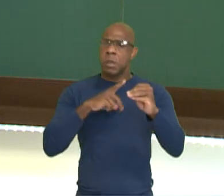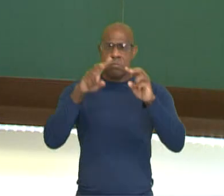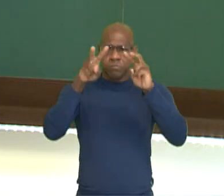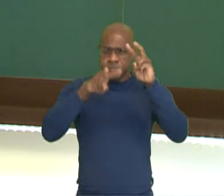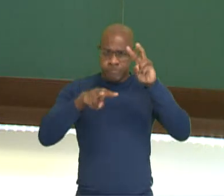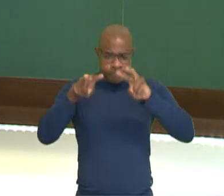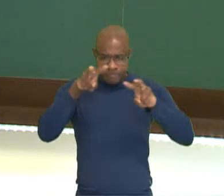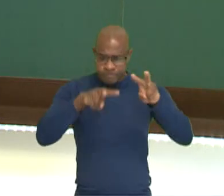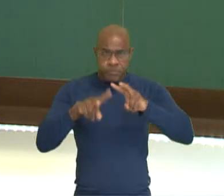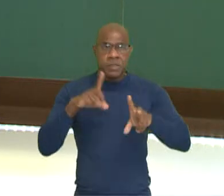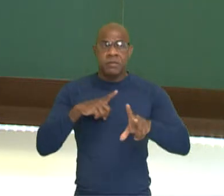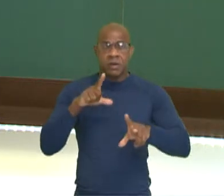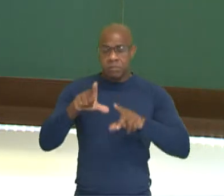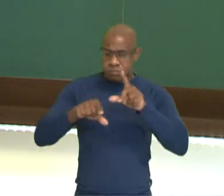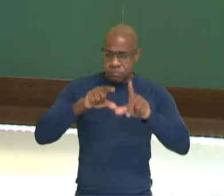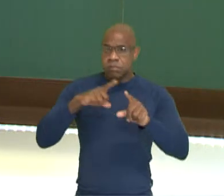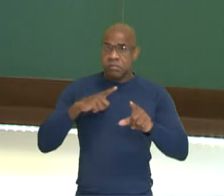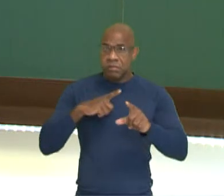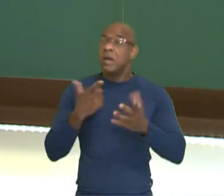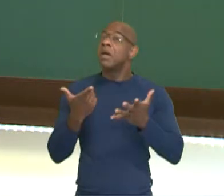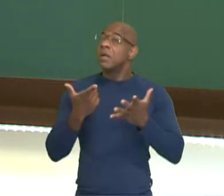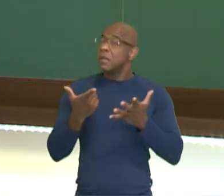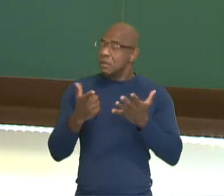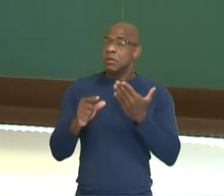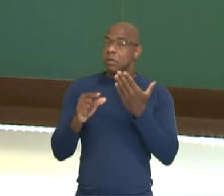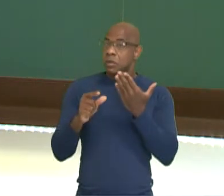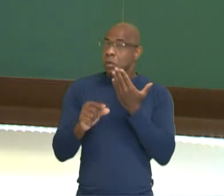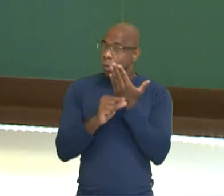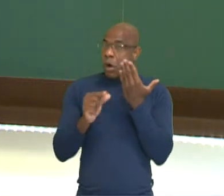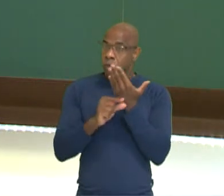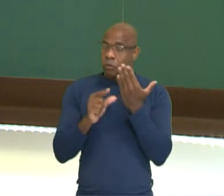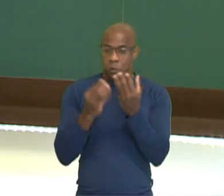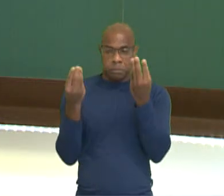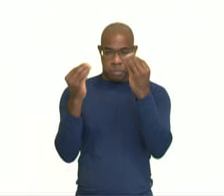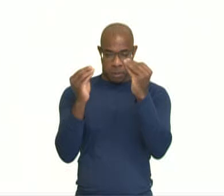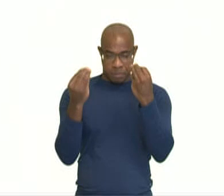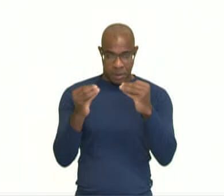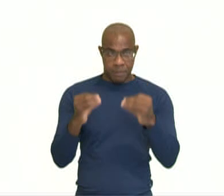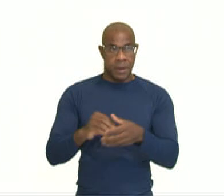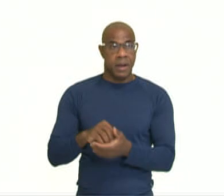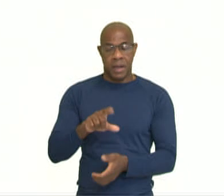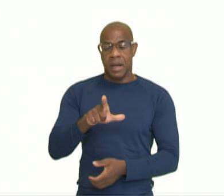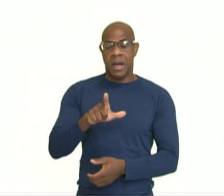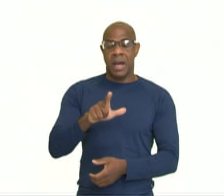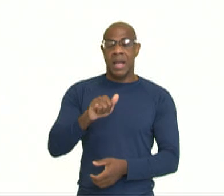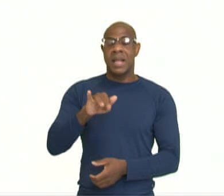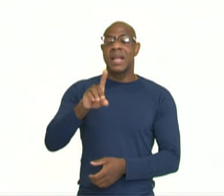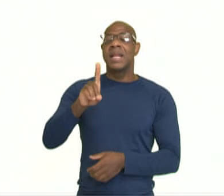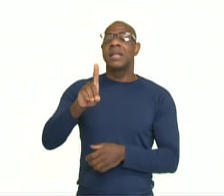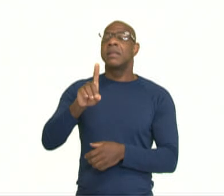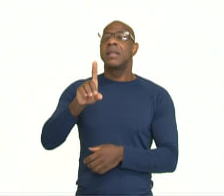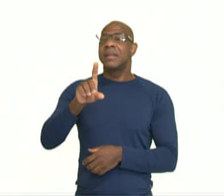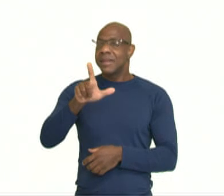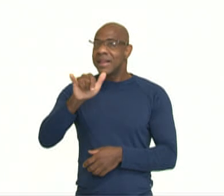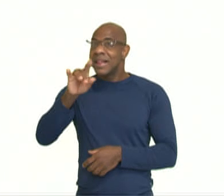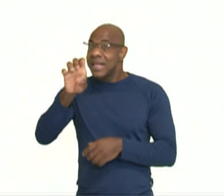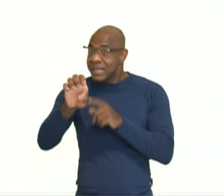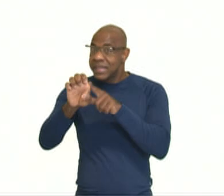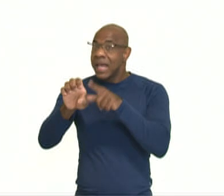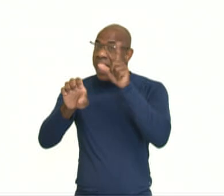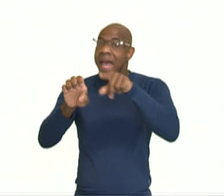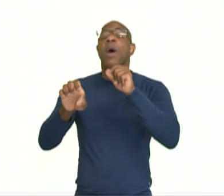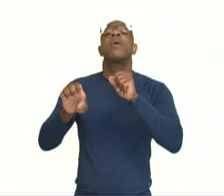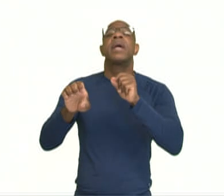que serão discorridas pelo autor. O lead é uma espécie de resumo, tá? E